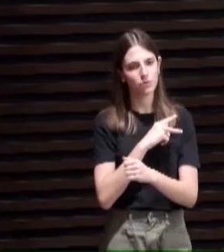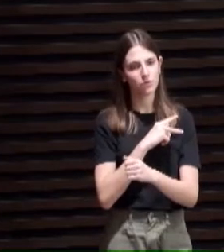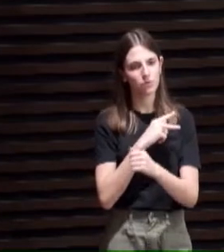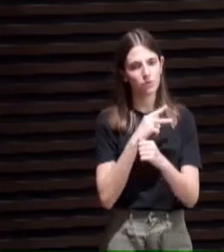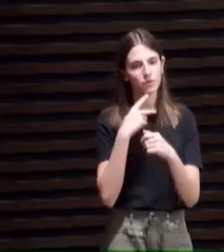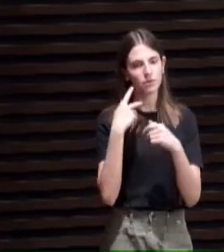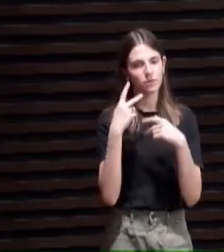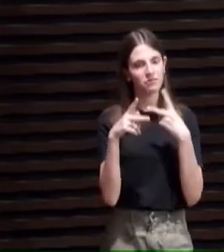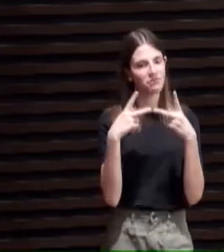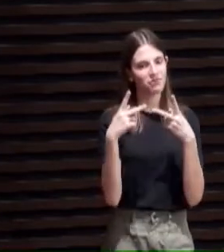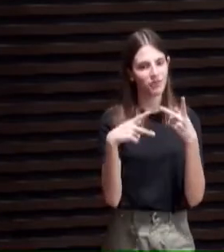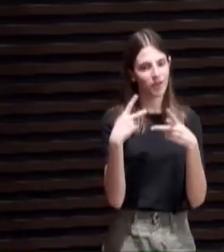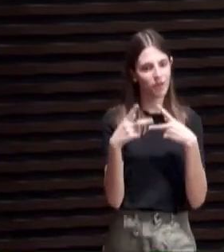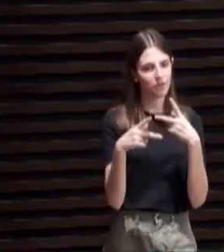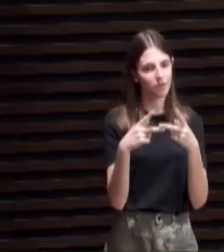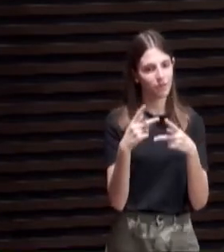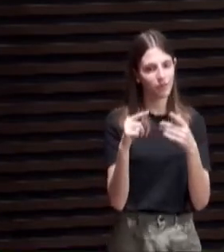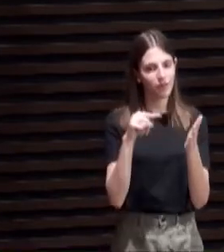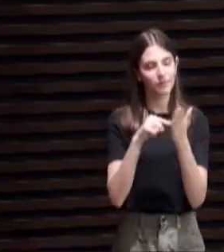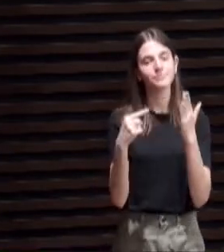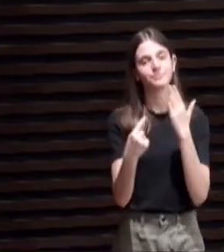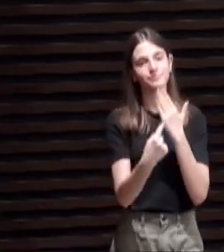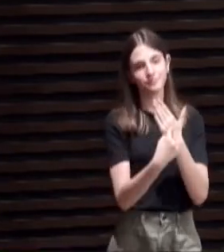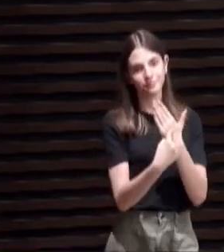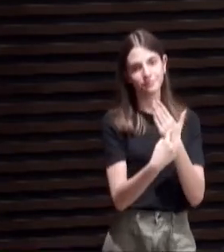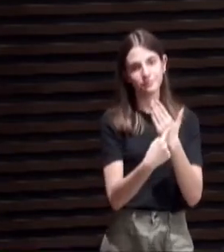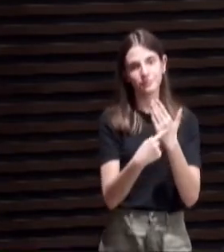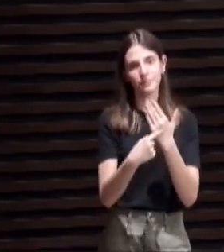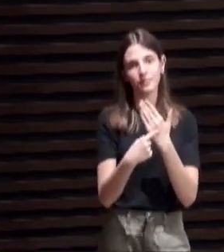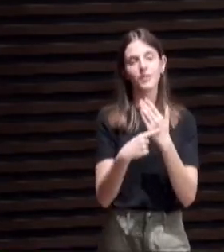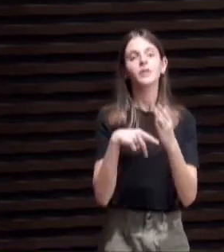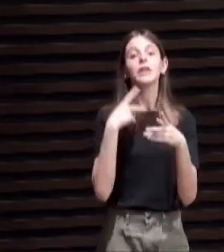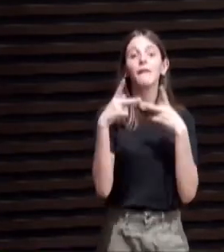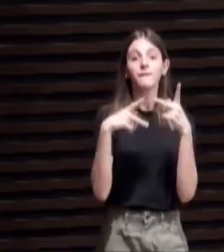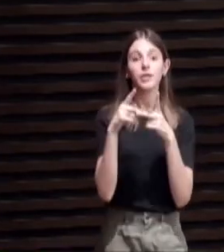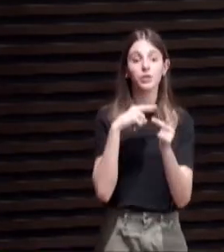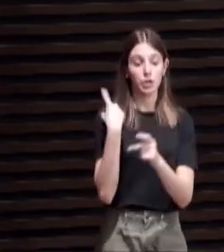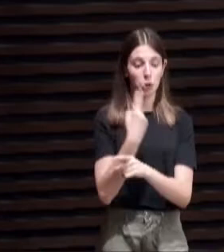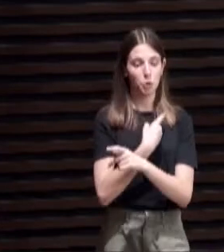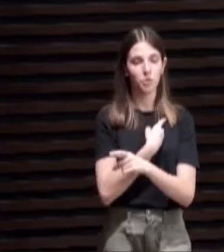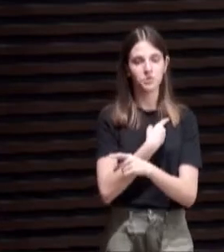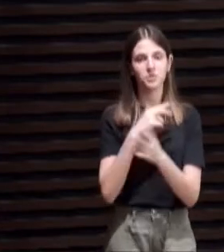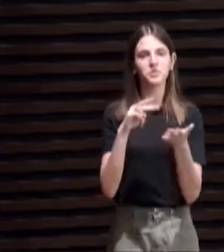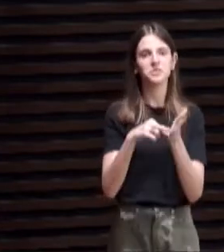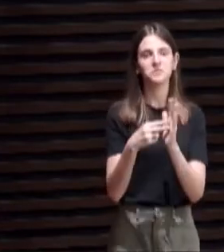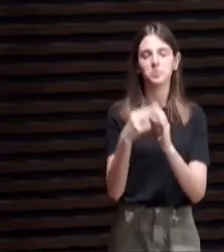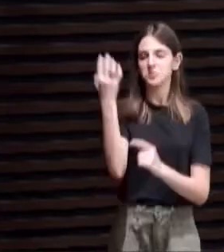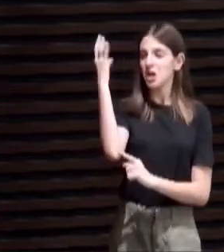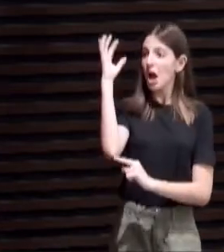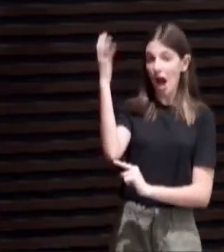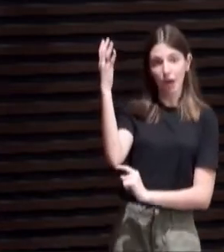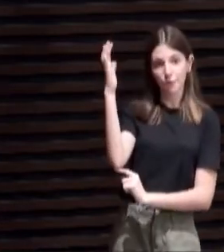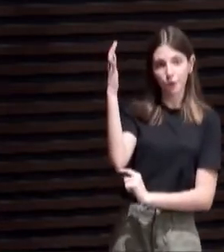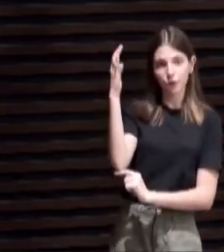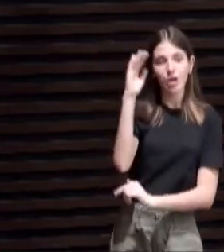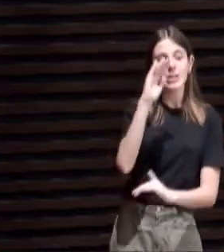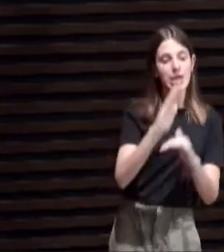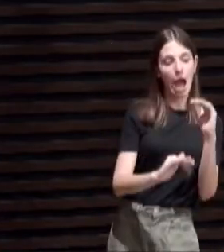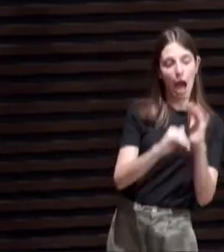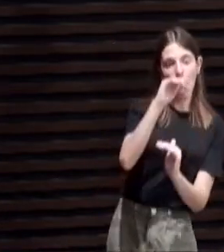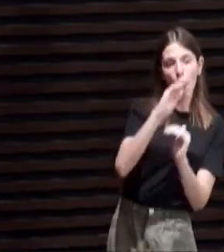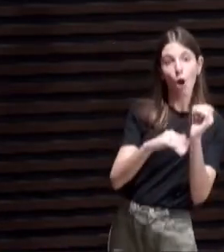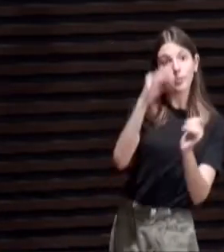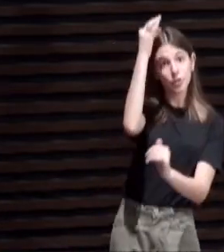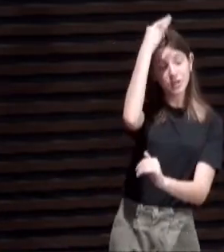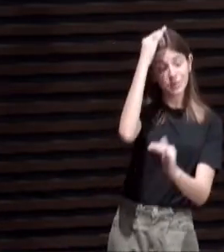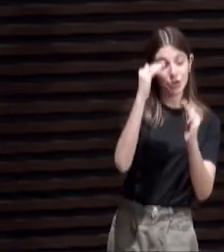O que Paulo está dizendo é que nós somos árvores, E que a obra do Espírito na